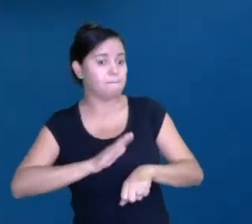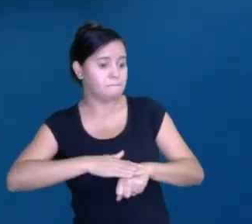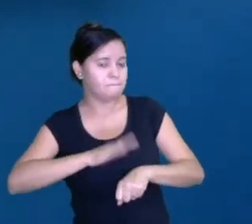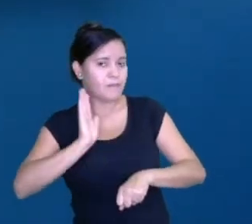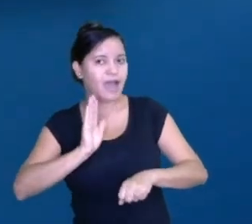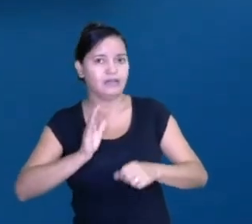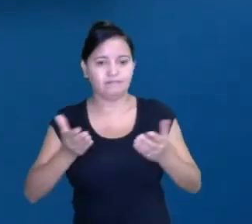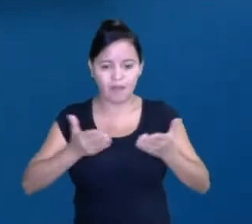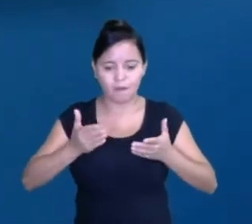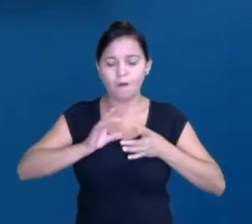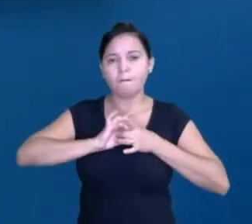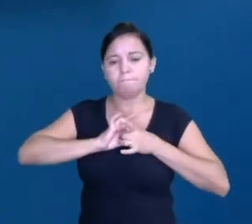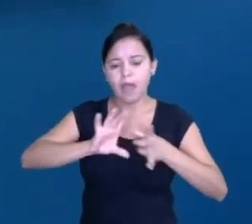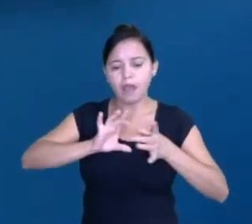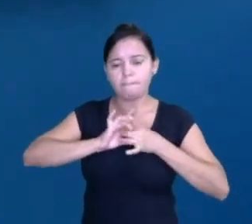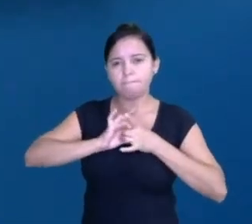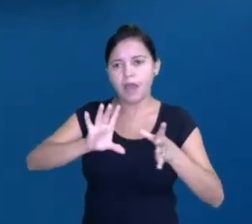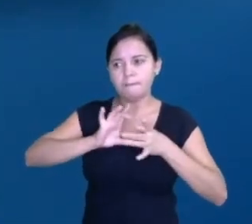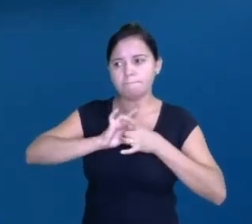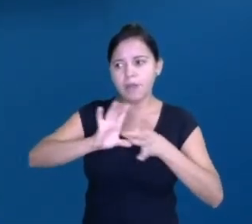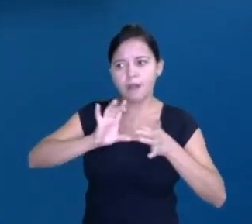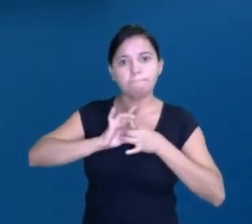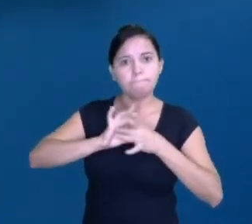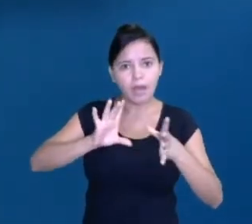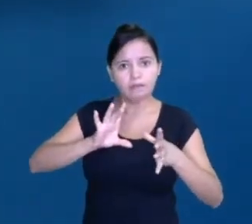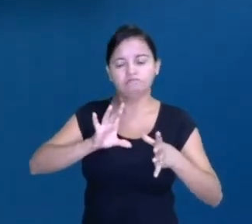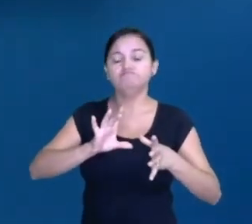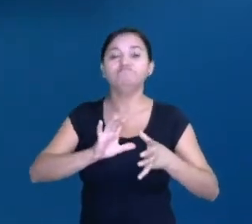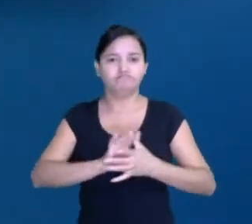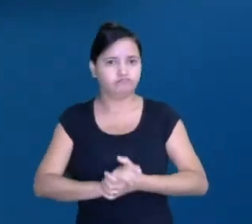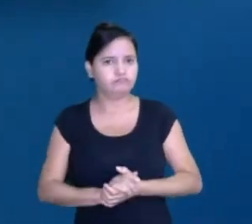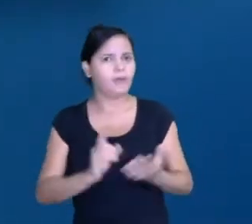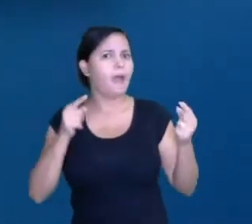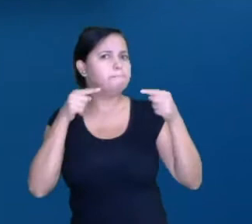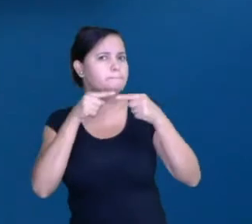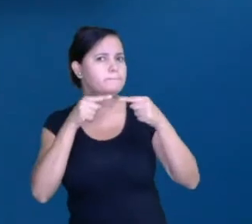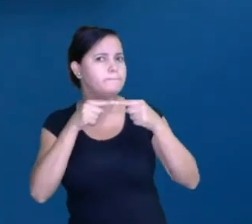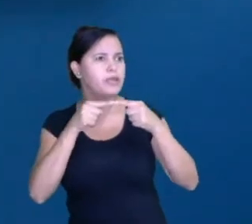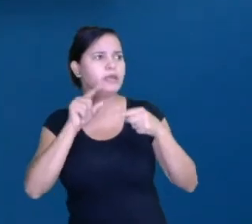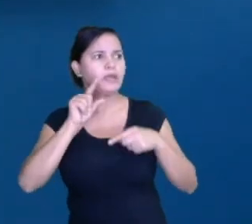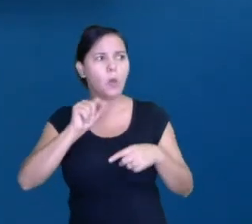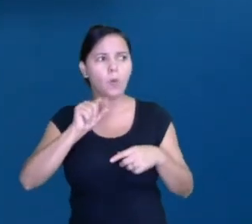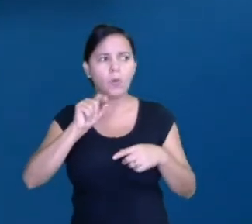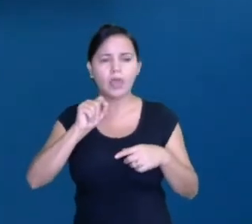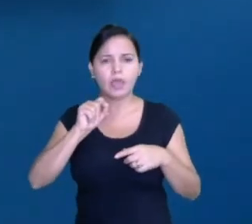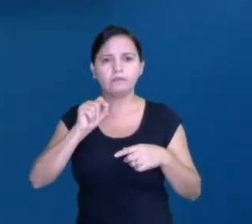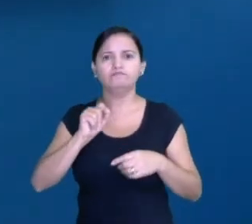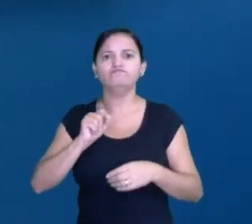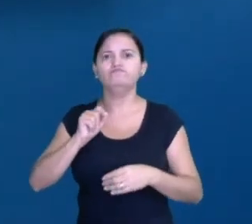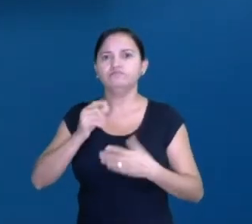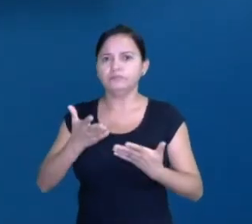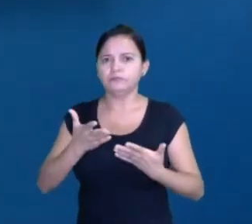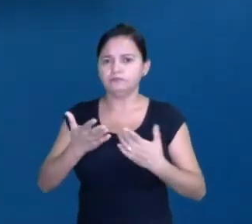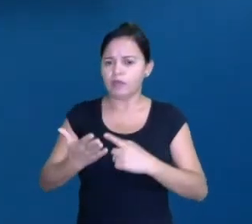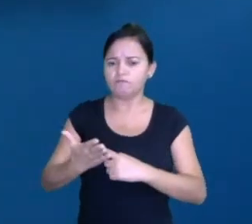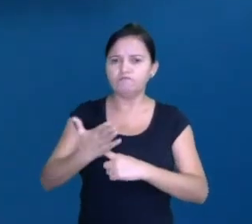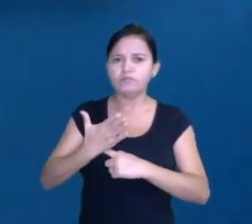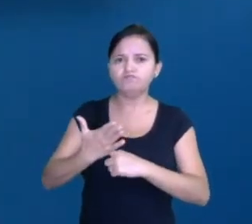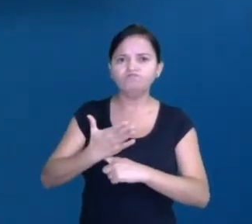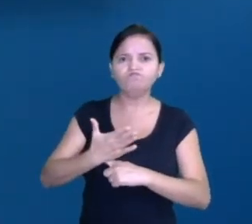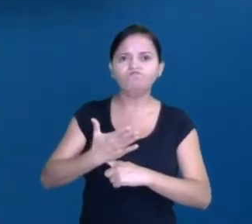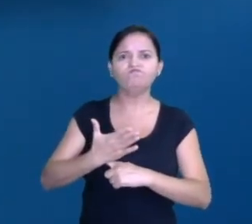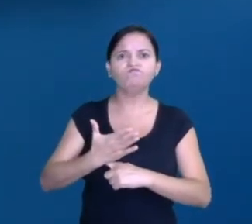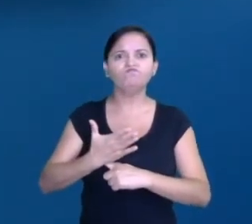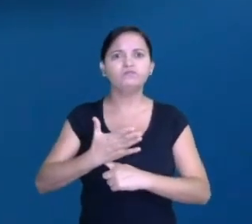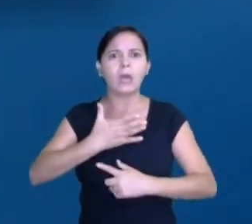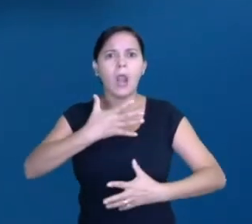produzido e liberado pela adenihipófise. Tem a ver com o quê? Ele vai ajudar justamente no processo de produção